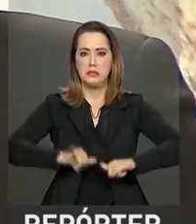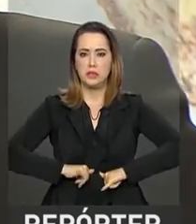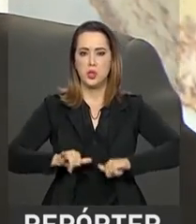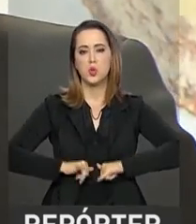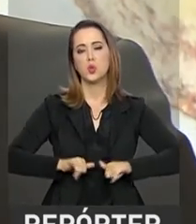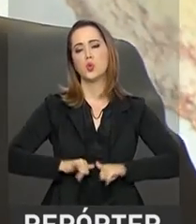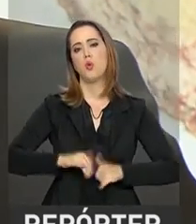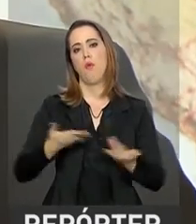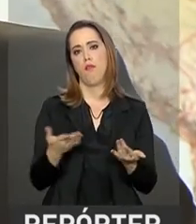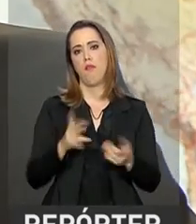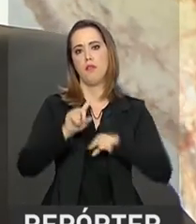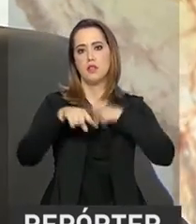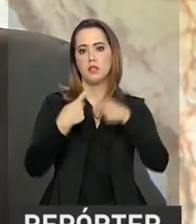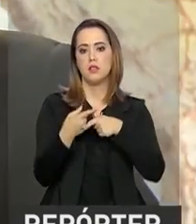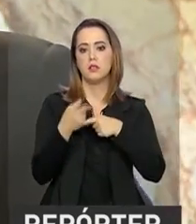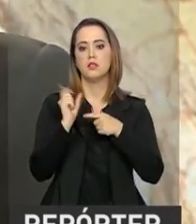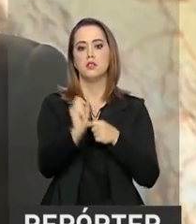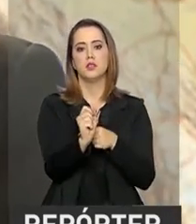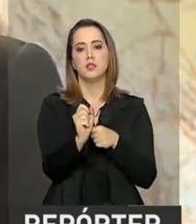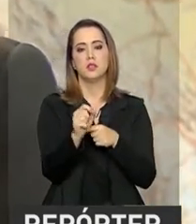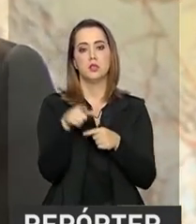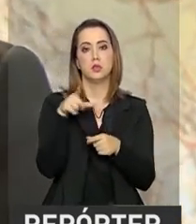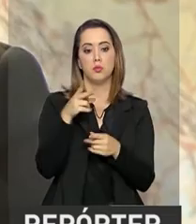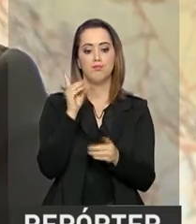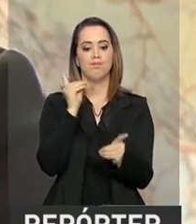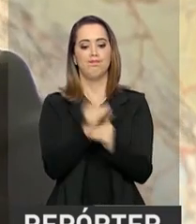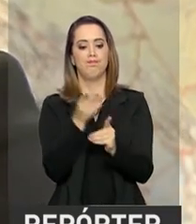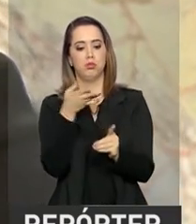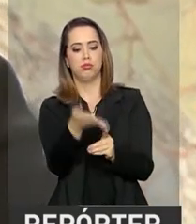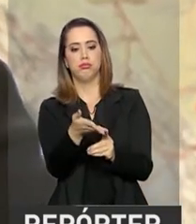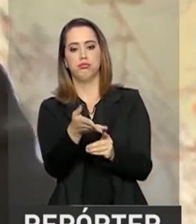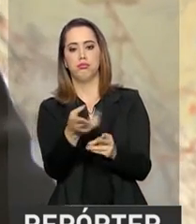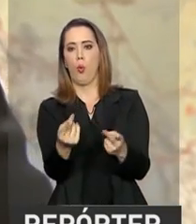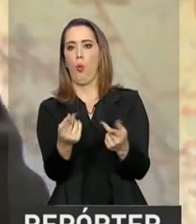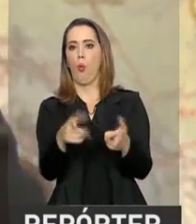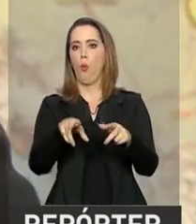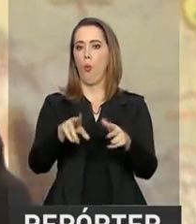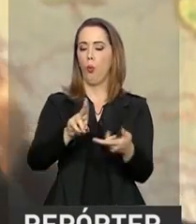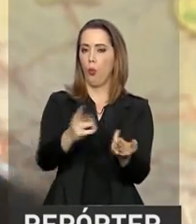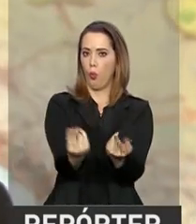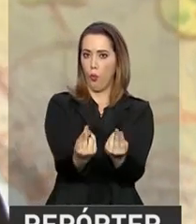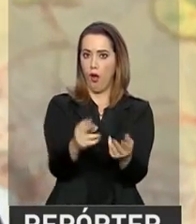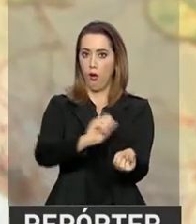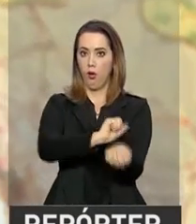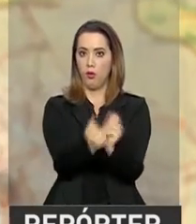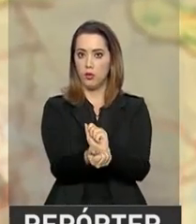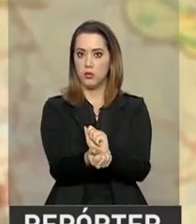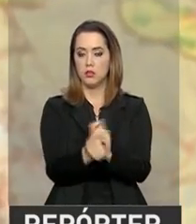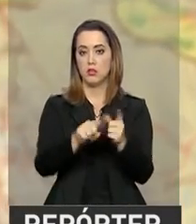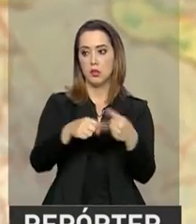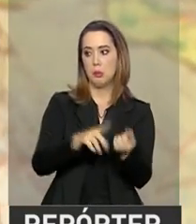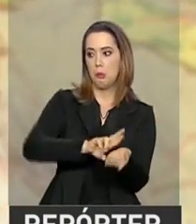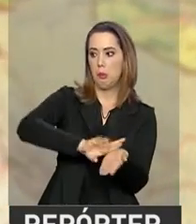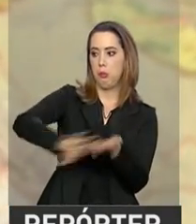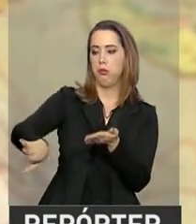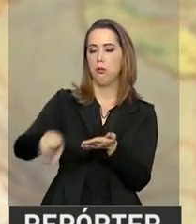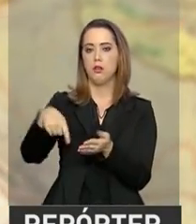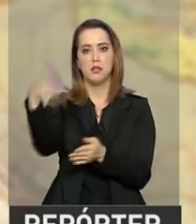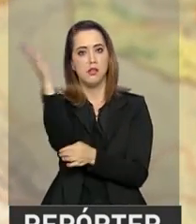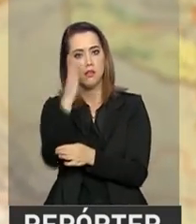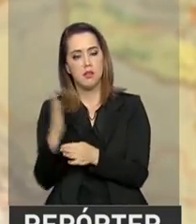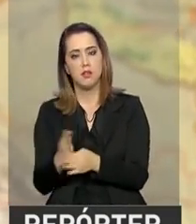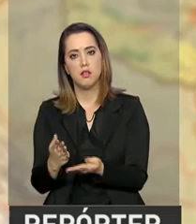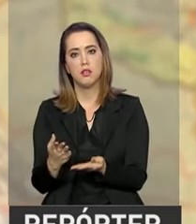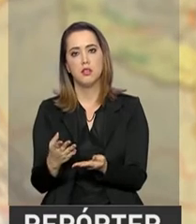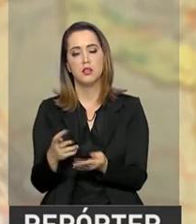do Resgate né é de ser encontrado uma situação de trabalho escravo eles poderão sofrer depois um processo de exportação do país por estarem